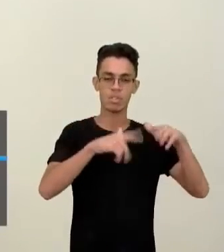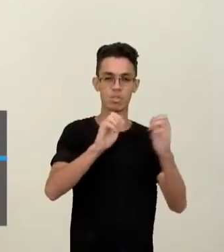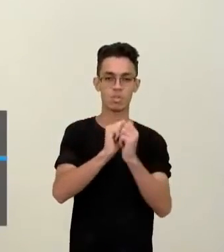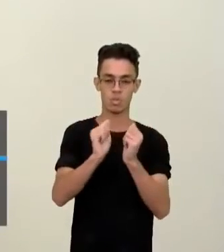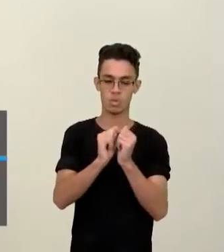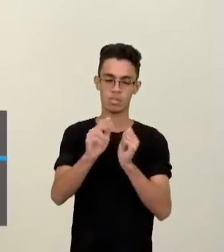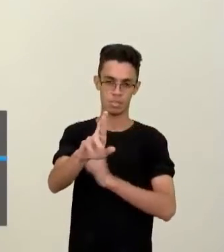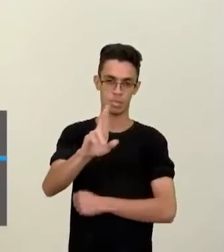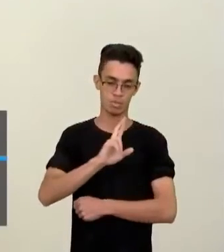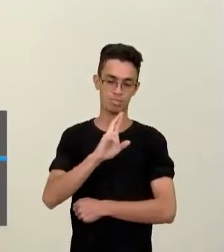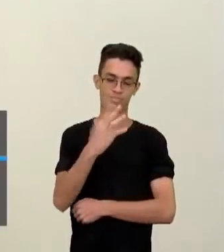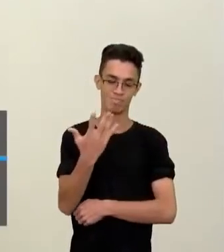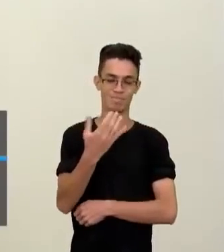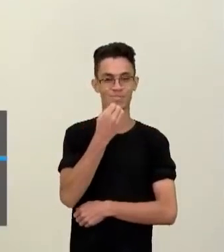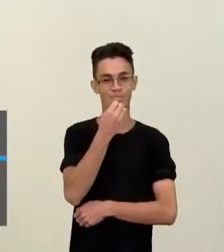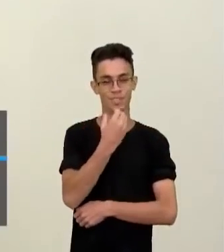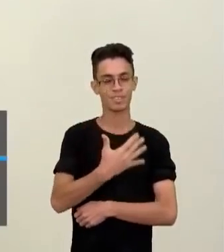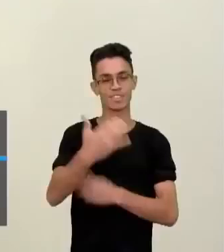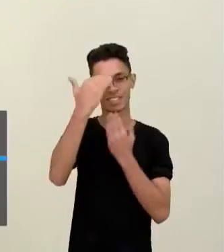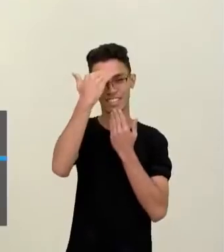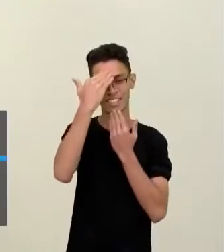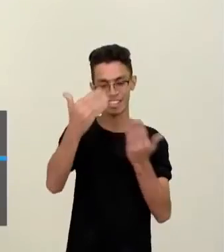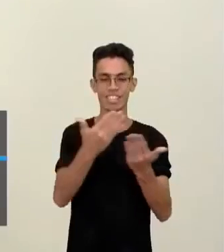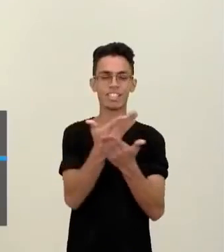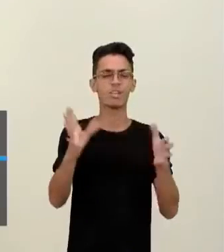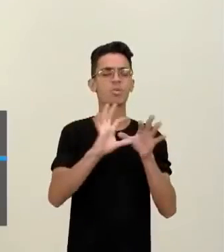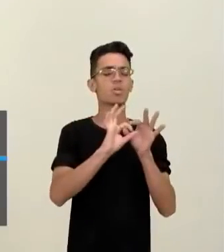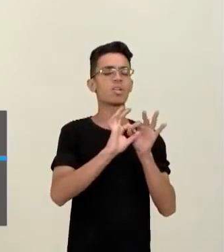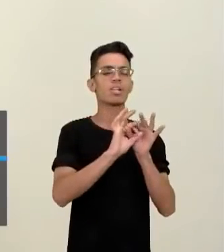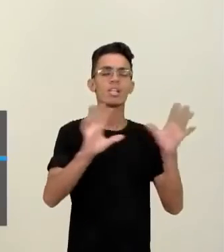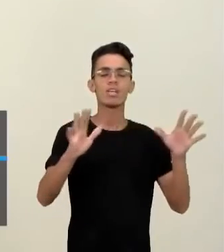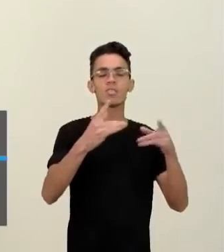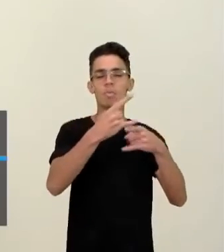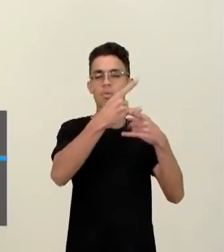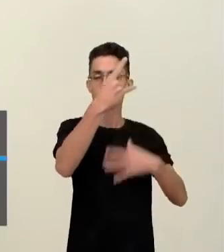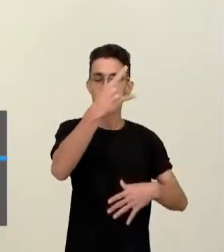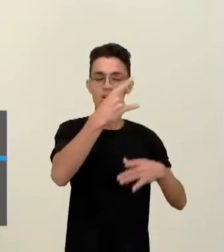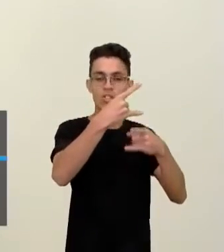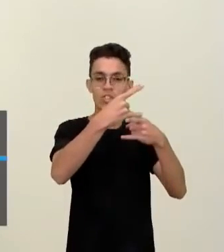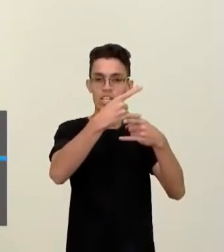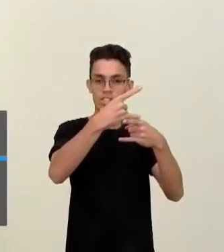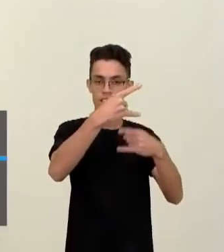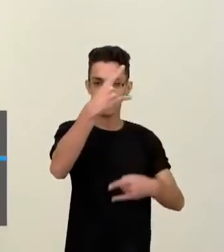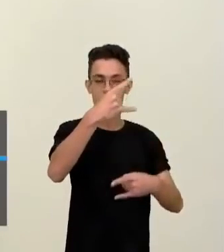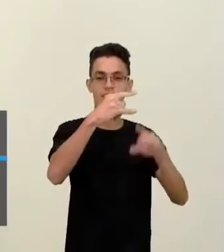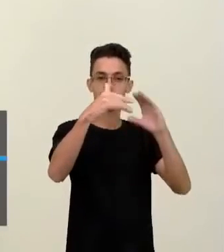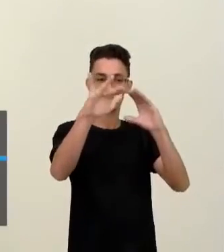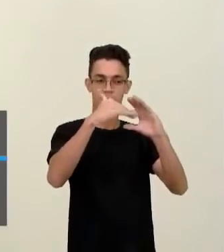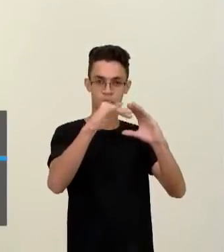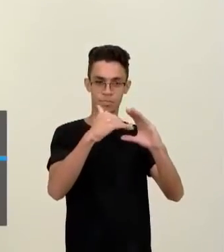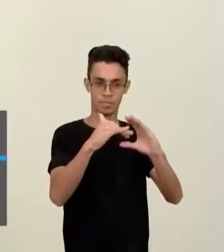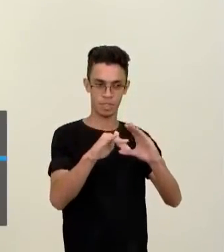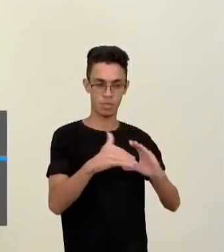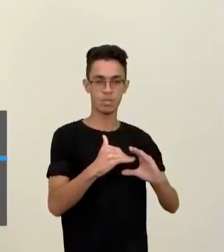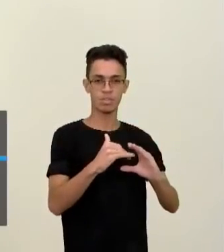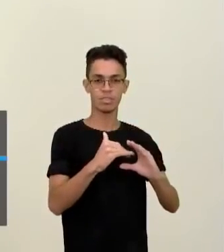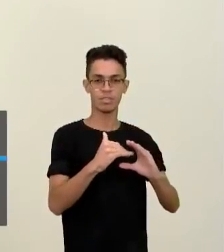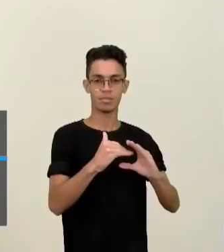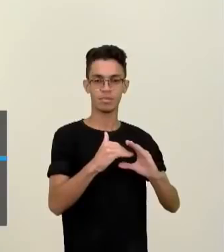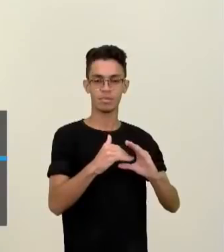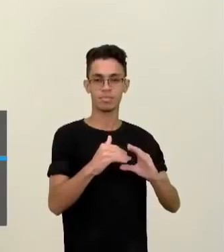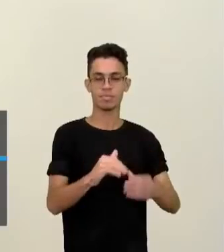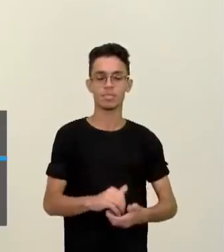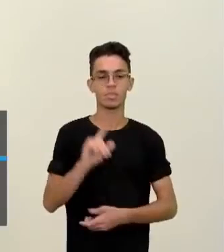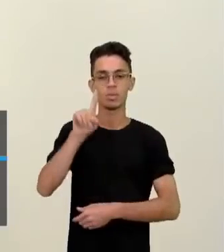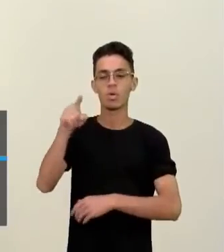resposta é essa. Valeu, pessoal, obrigado, tá bom? E fiquem à vontade para mandar aí as respostas. Pessoal que não participa, né, de